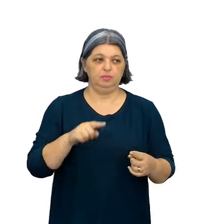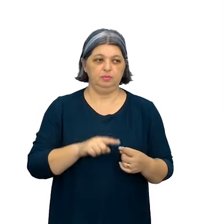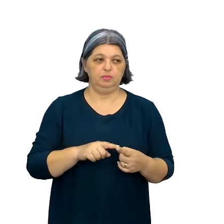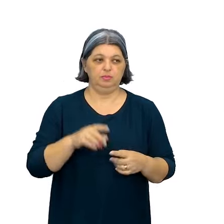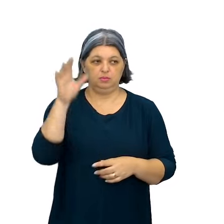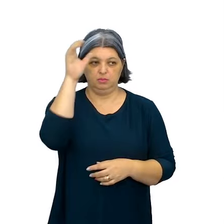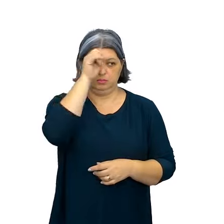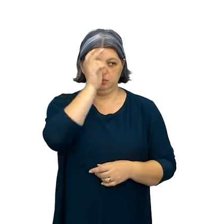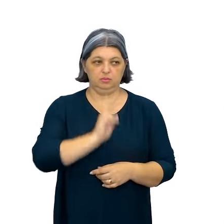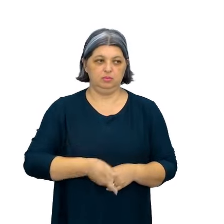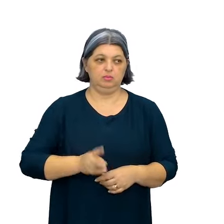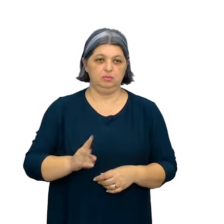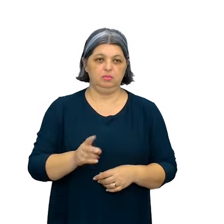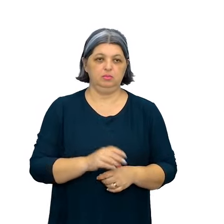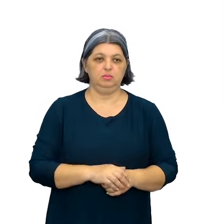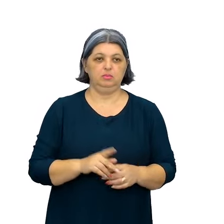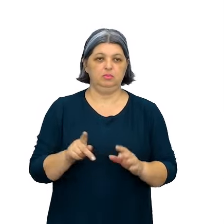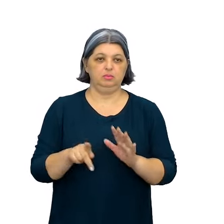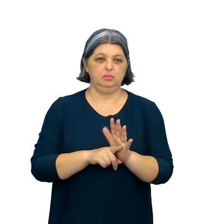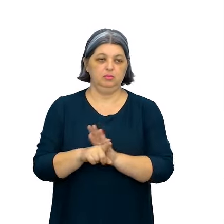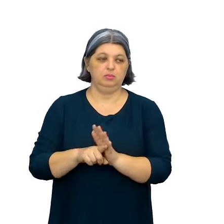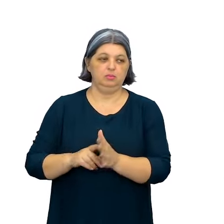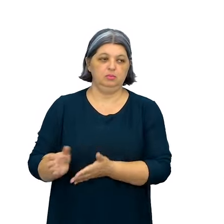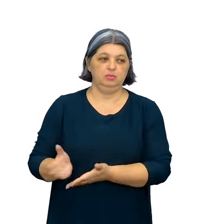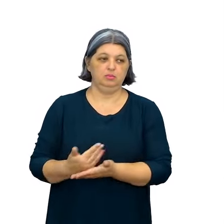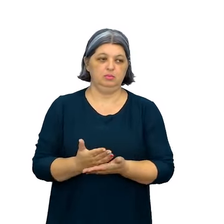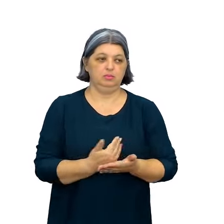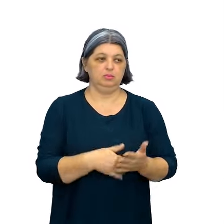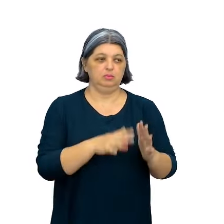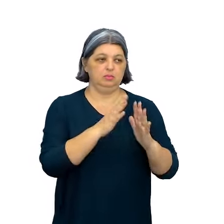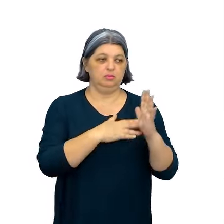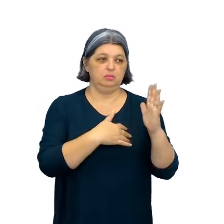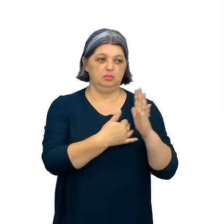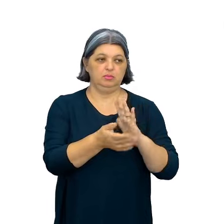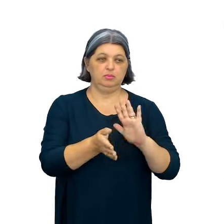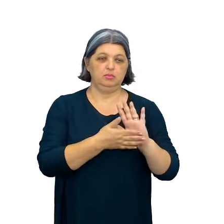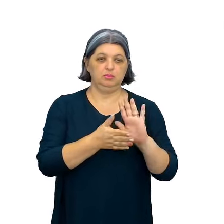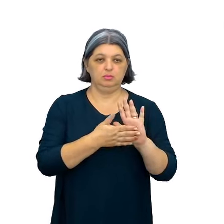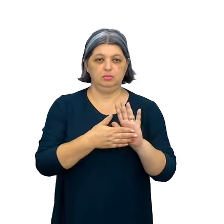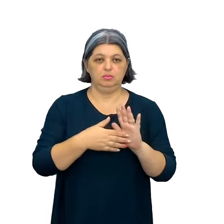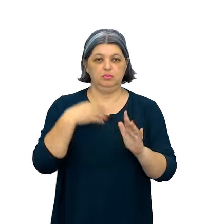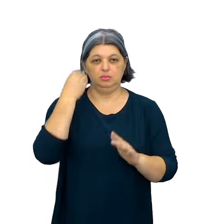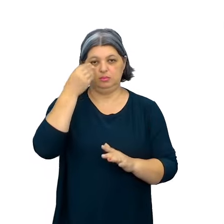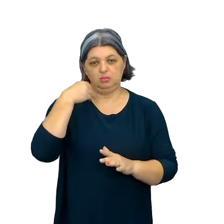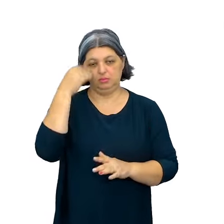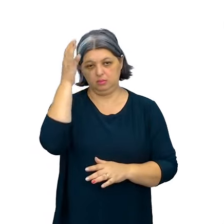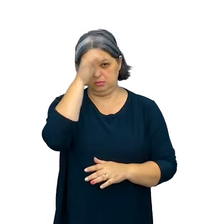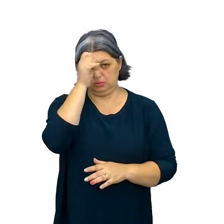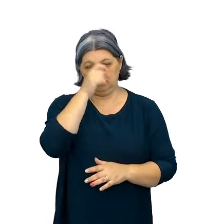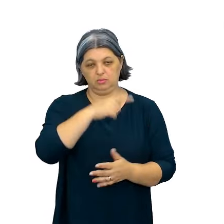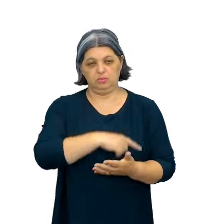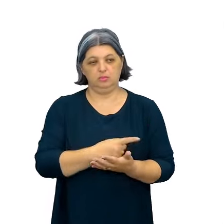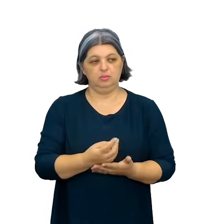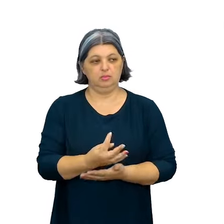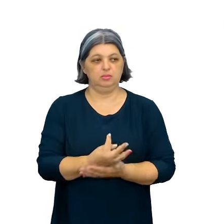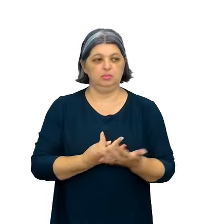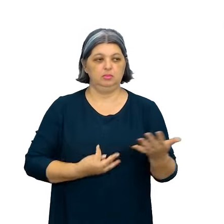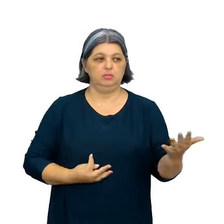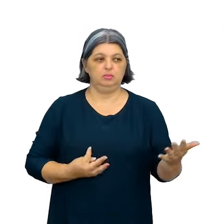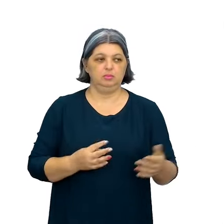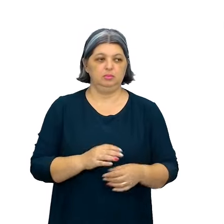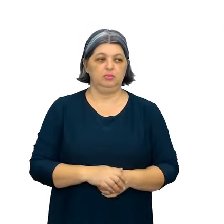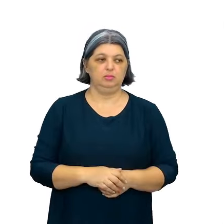Aprender Sempre com foco na coleta de evidências a partir de rubricas e propor experiência de aprendizagem relativa ao gênero textual, selecionado